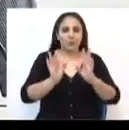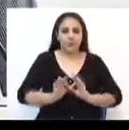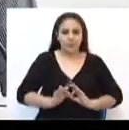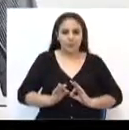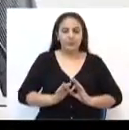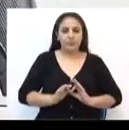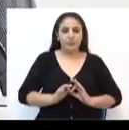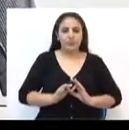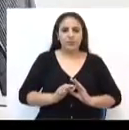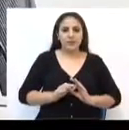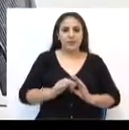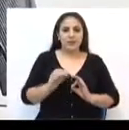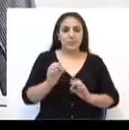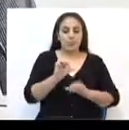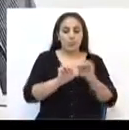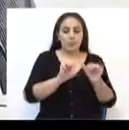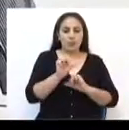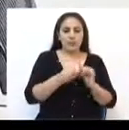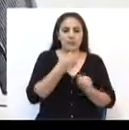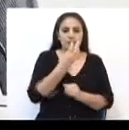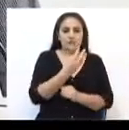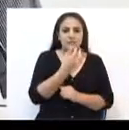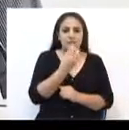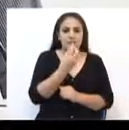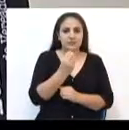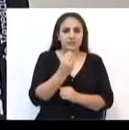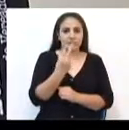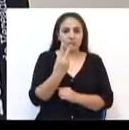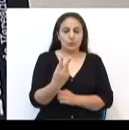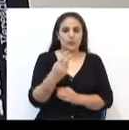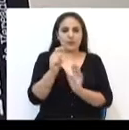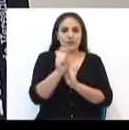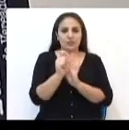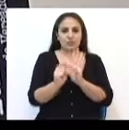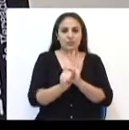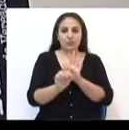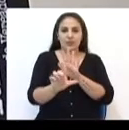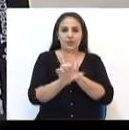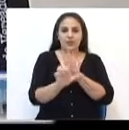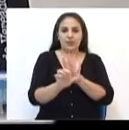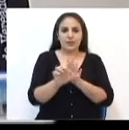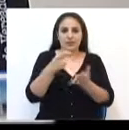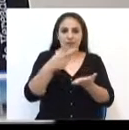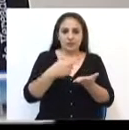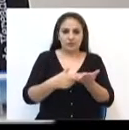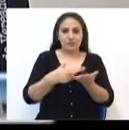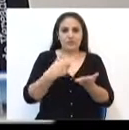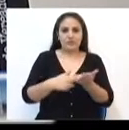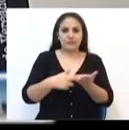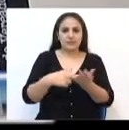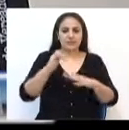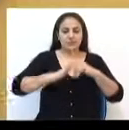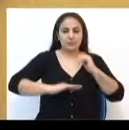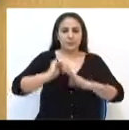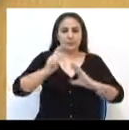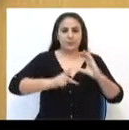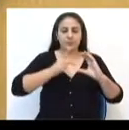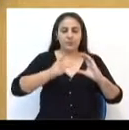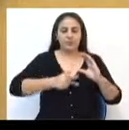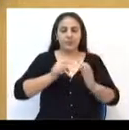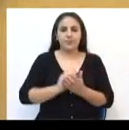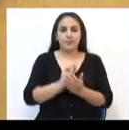de resolução atualiza 302 artigos da lei que regulamenta as práticas do Legislativo.